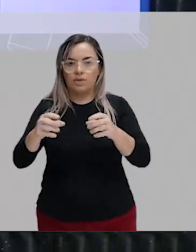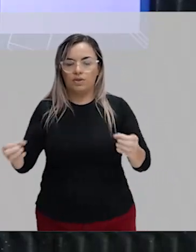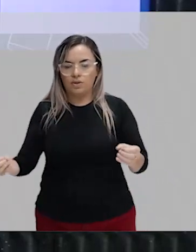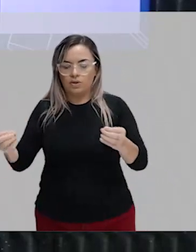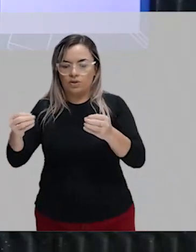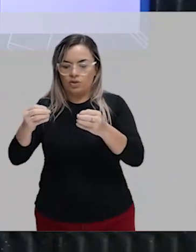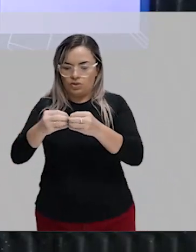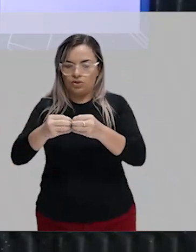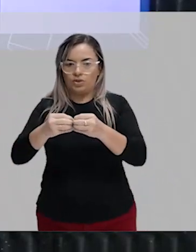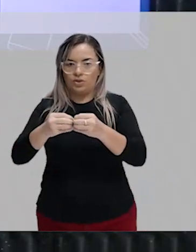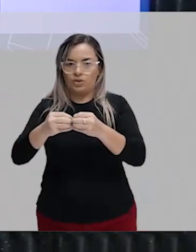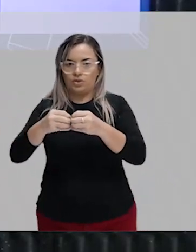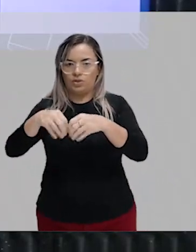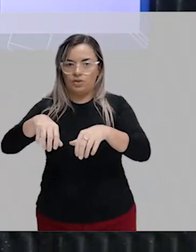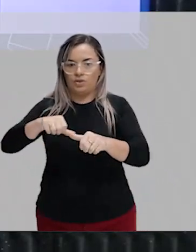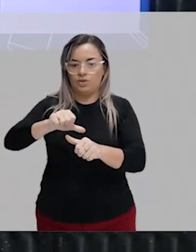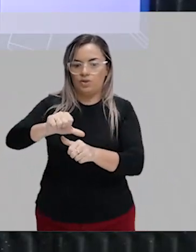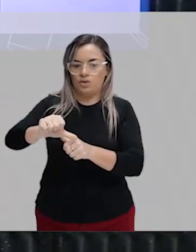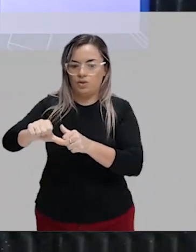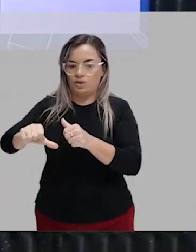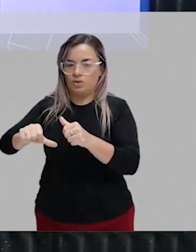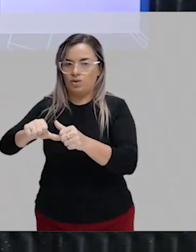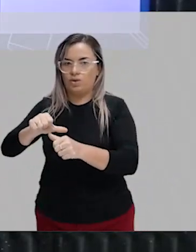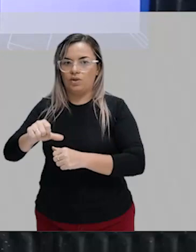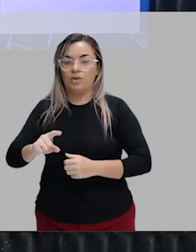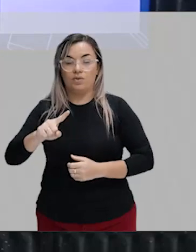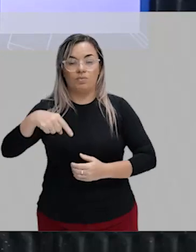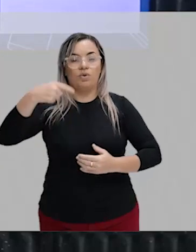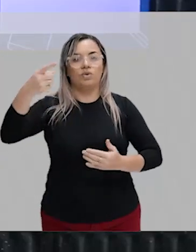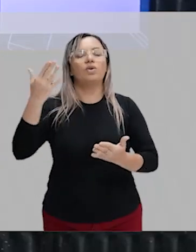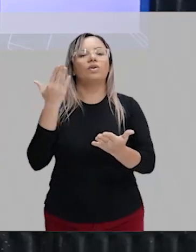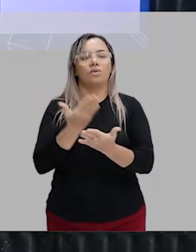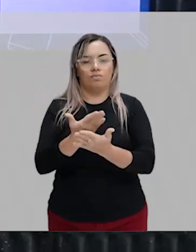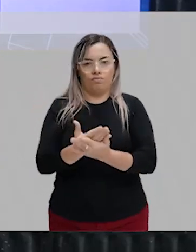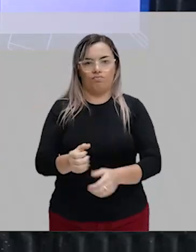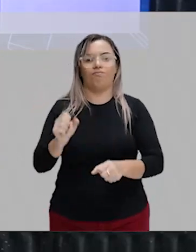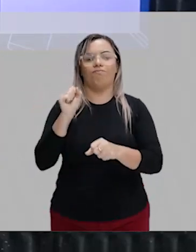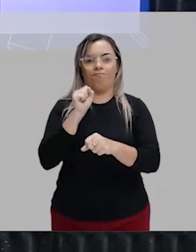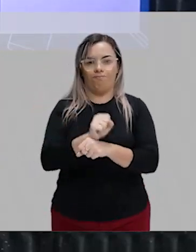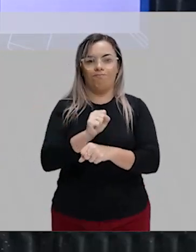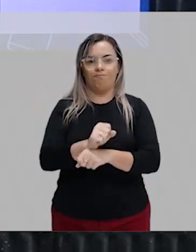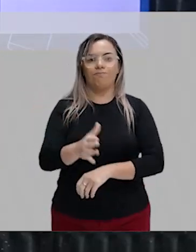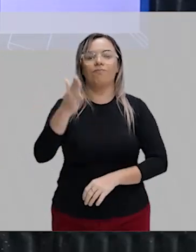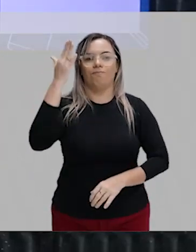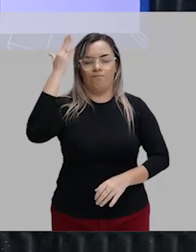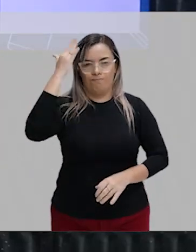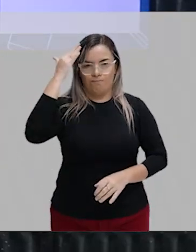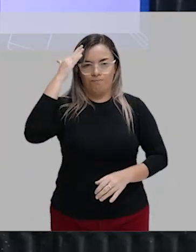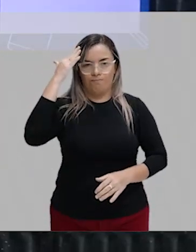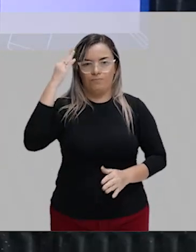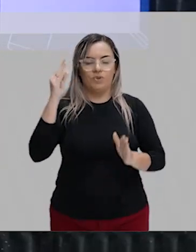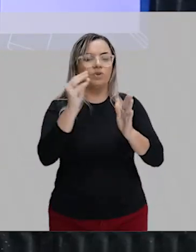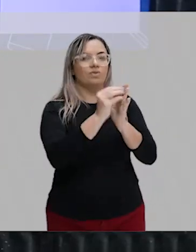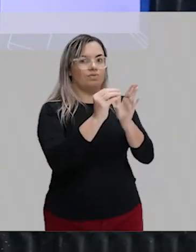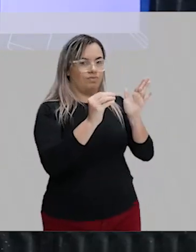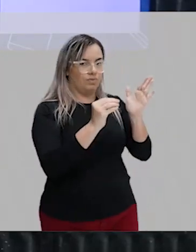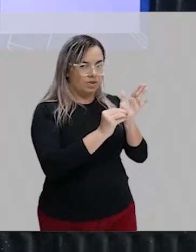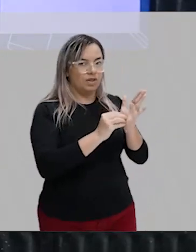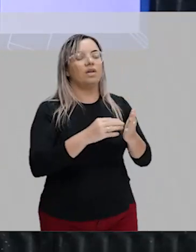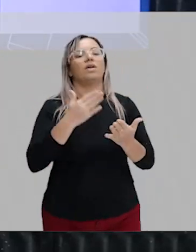catalisadores biológicos, que nós vamos estudar na próxima aula. Espero que vocês tenham entendido essa aula.